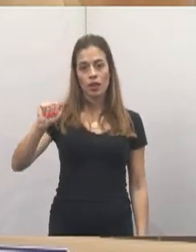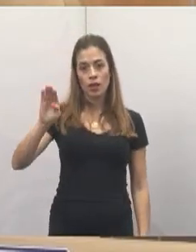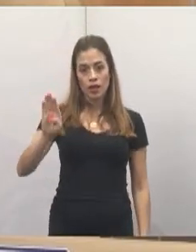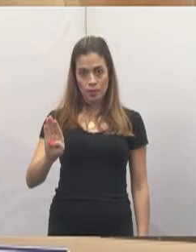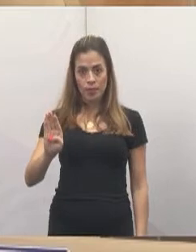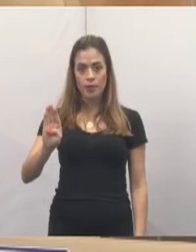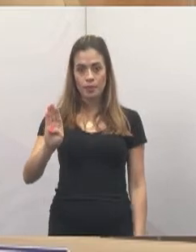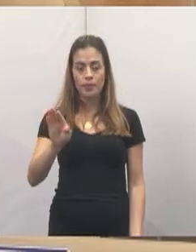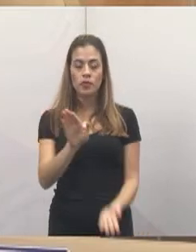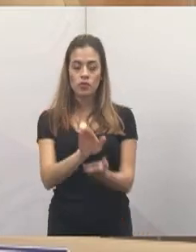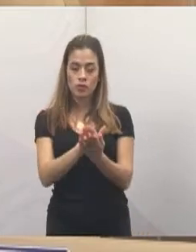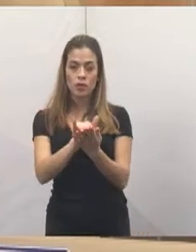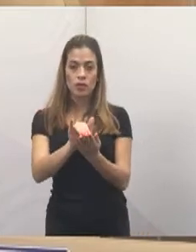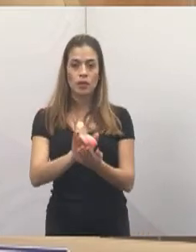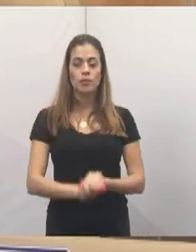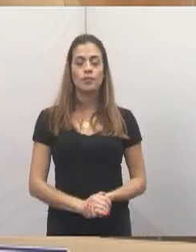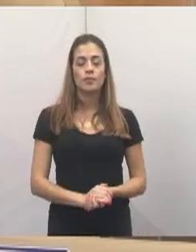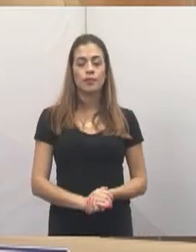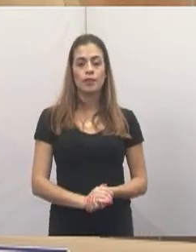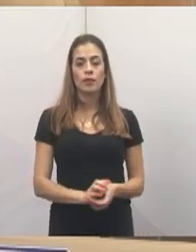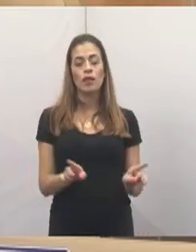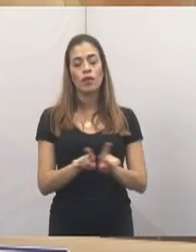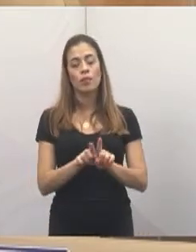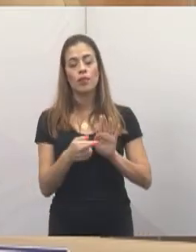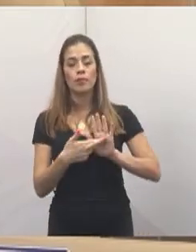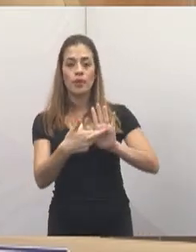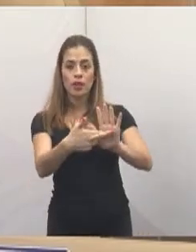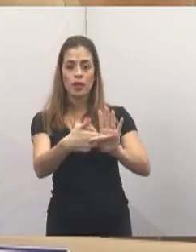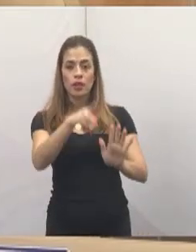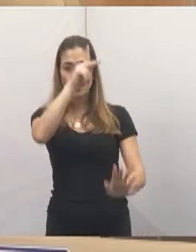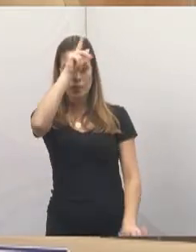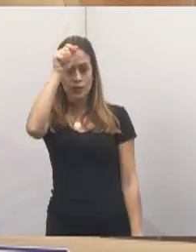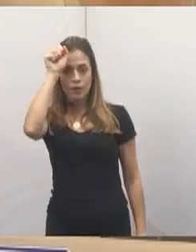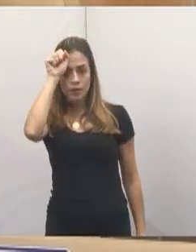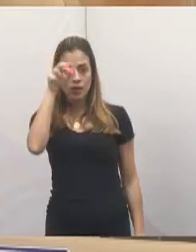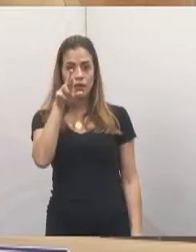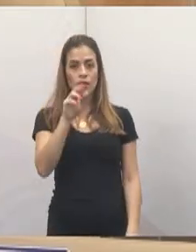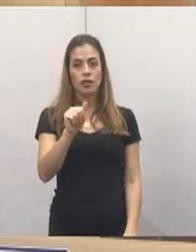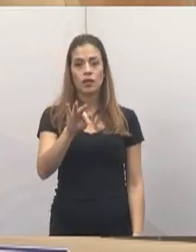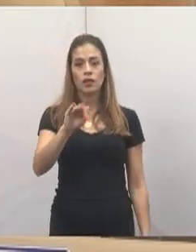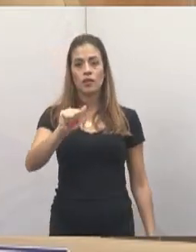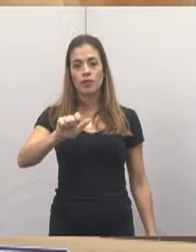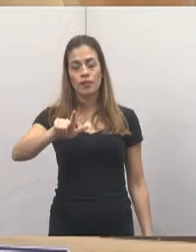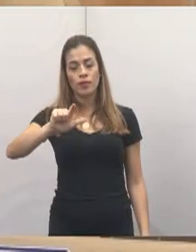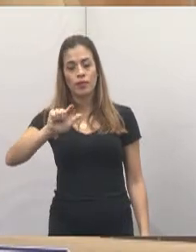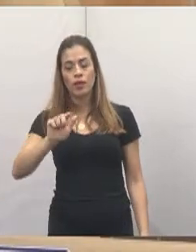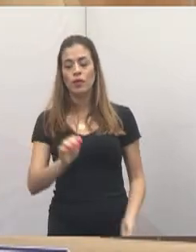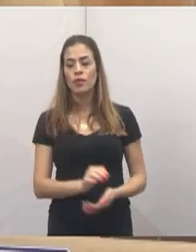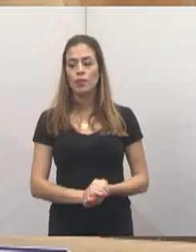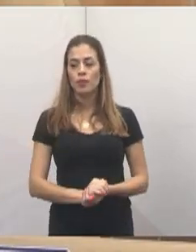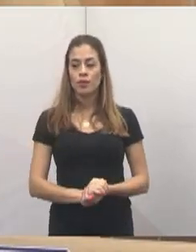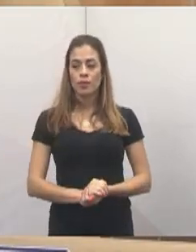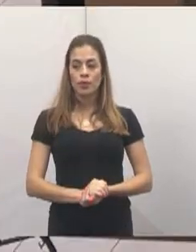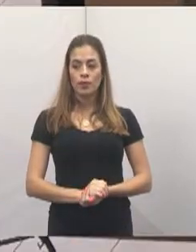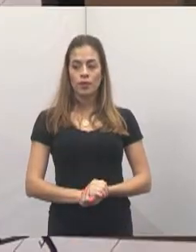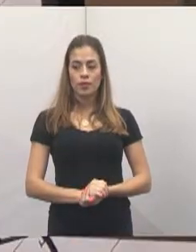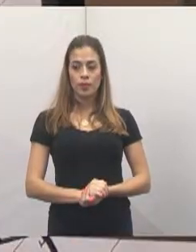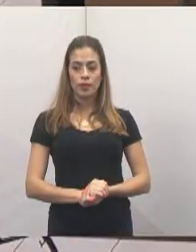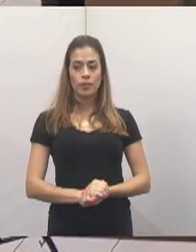subseção aqui de Jacareí, juntamente com o representante do prefeito, senhor Rafael Apone de Figueiredo Rocha.